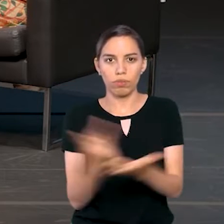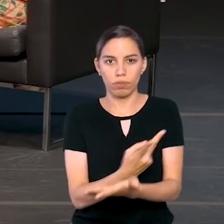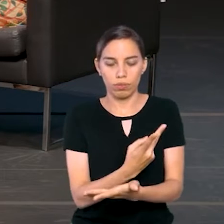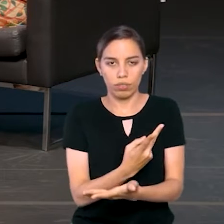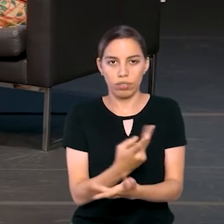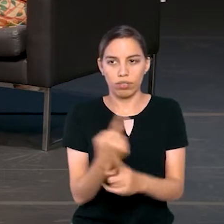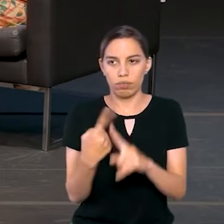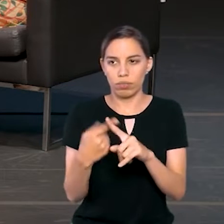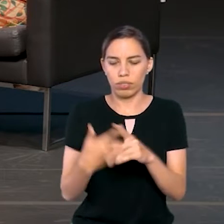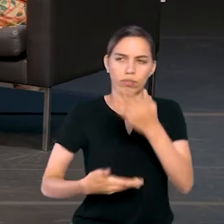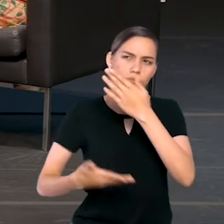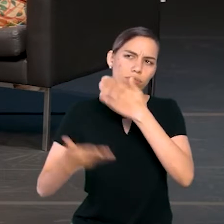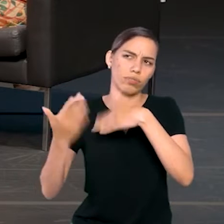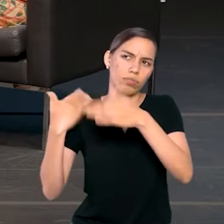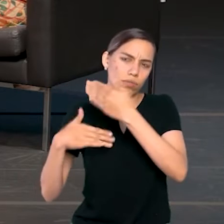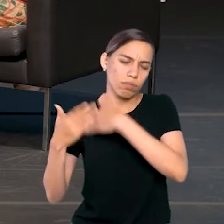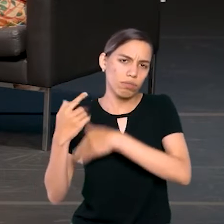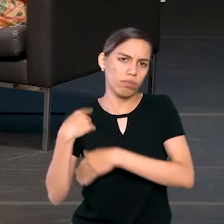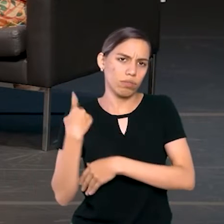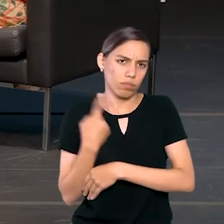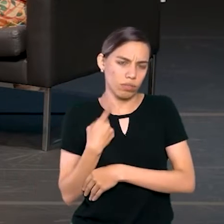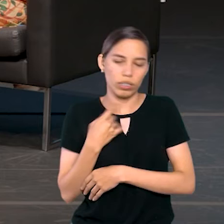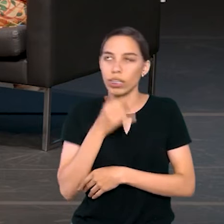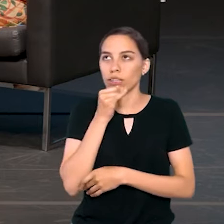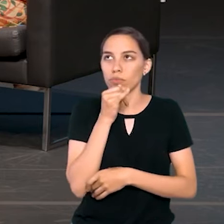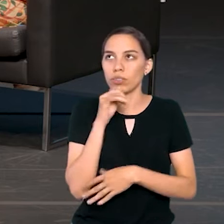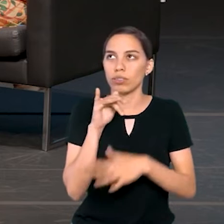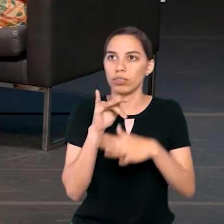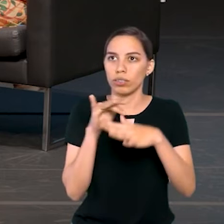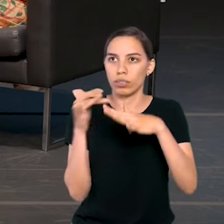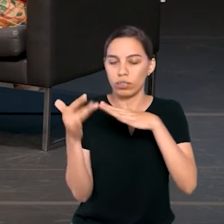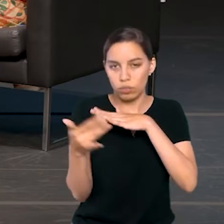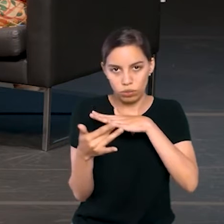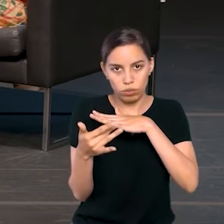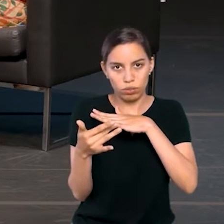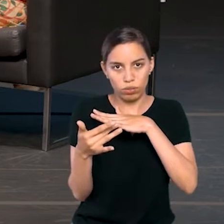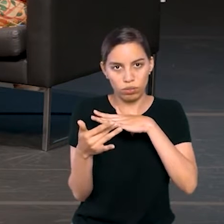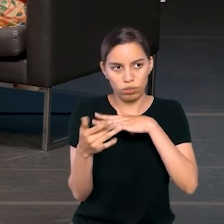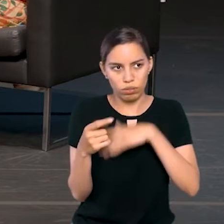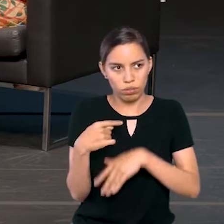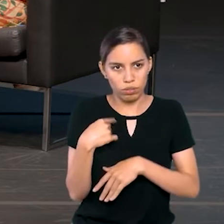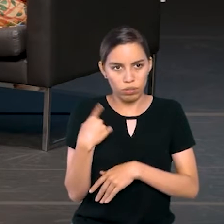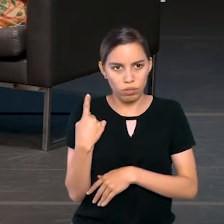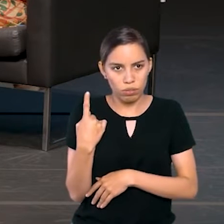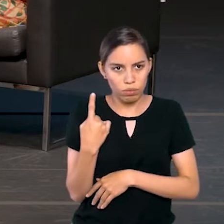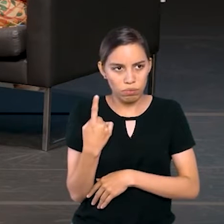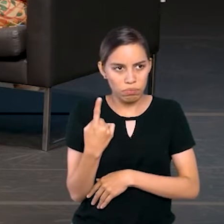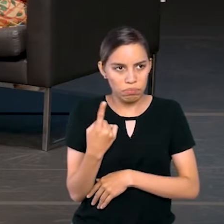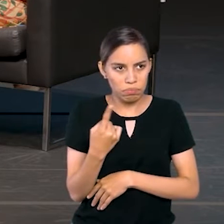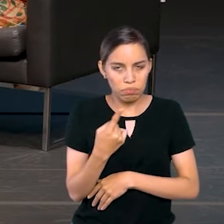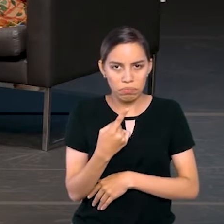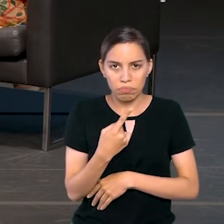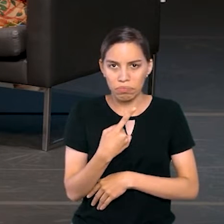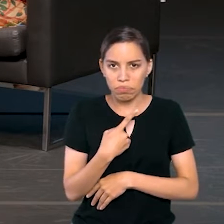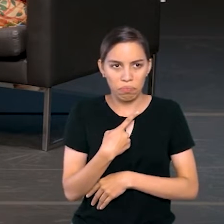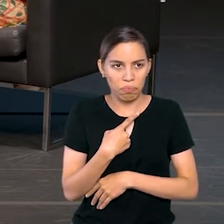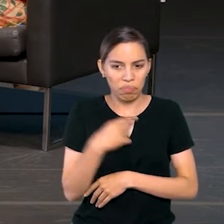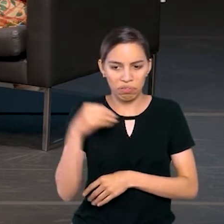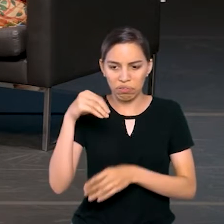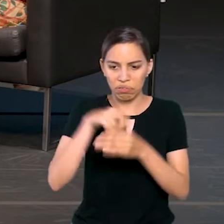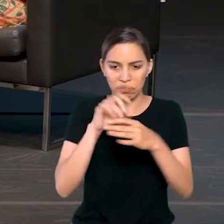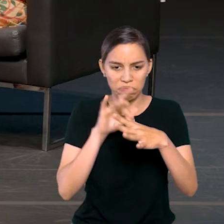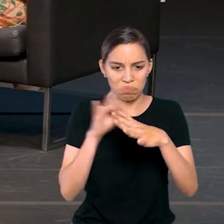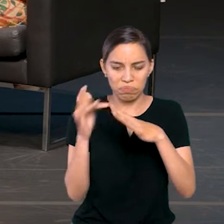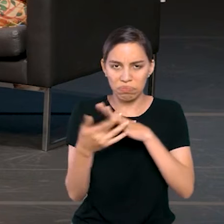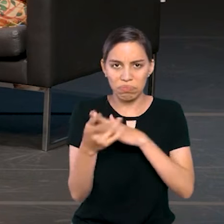até poucos anos atrás mesmo, a gente, nas redes, por exemplo, nós não estávamos, né, nas redes dessa